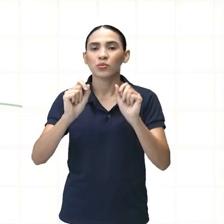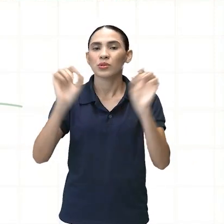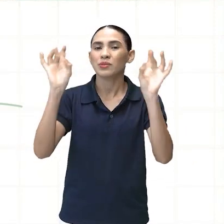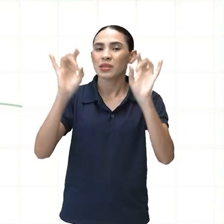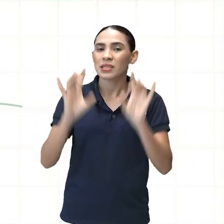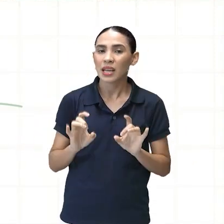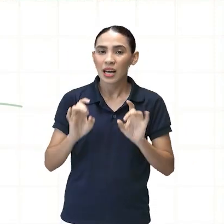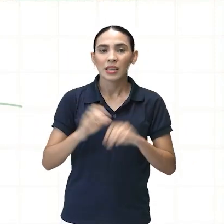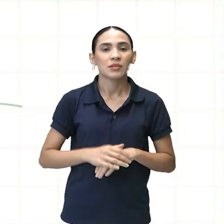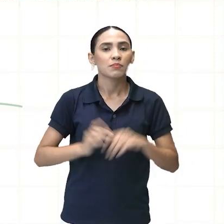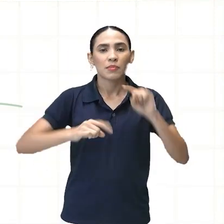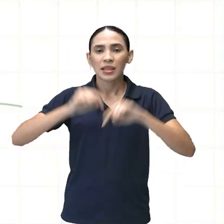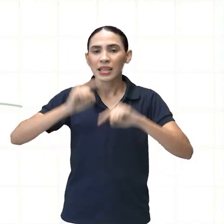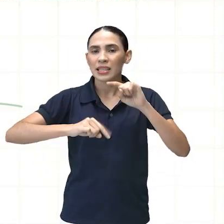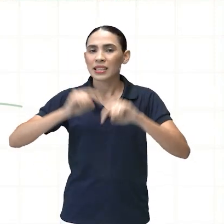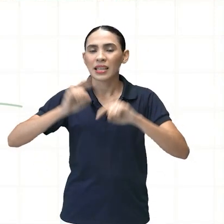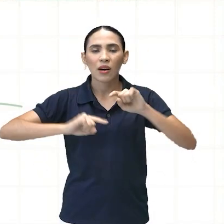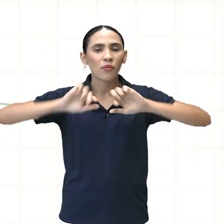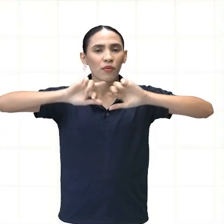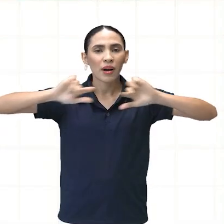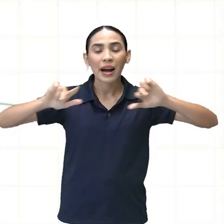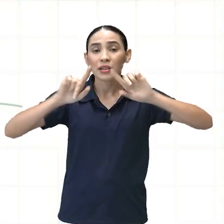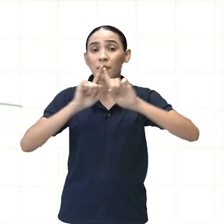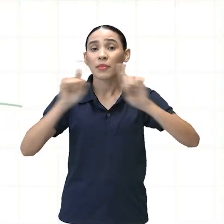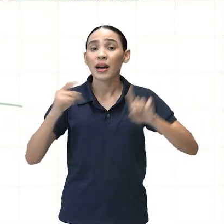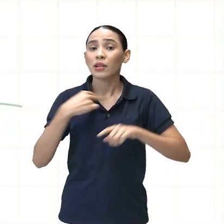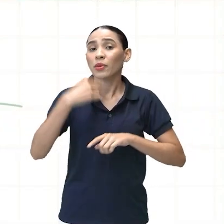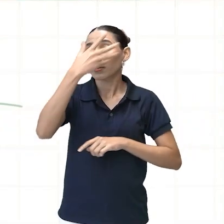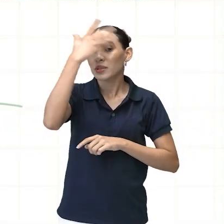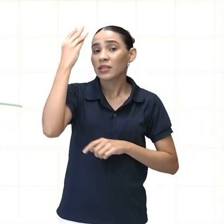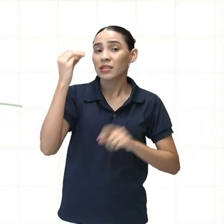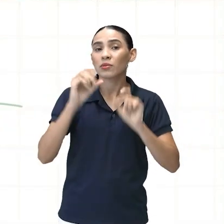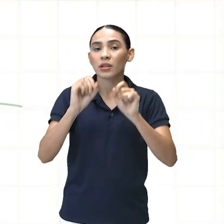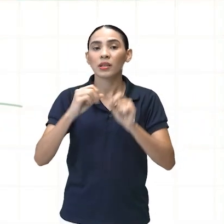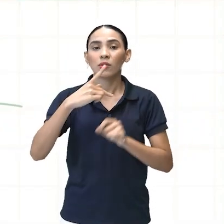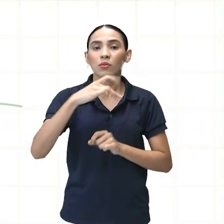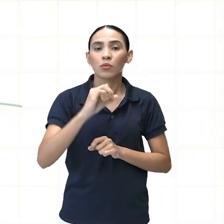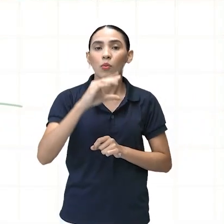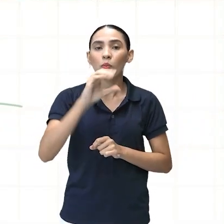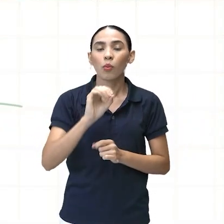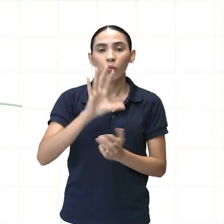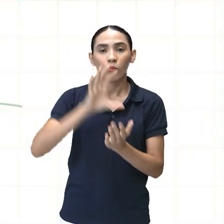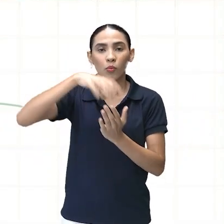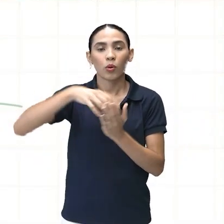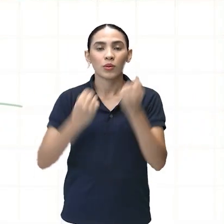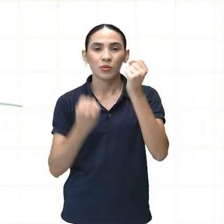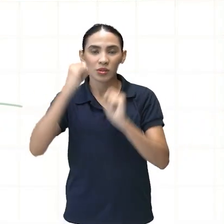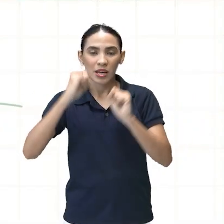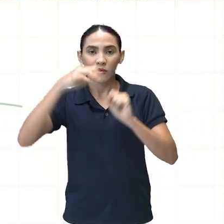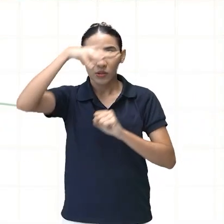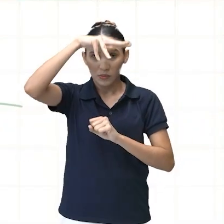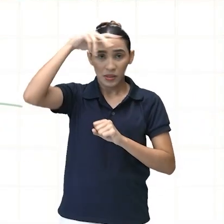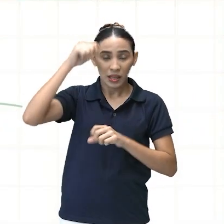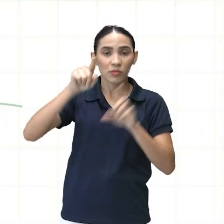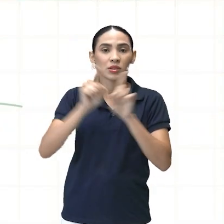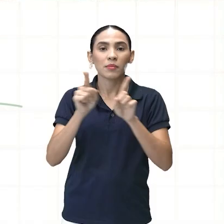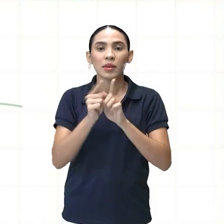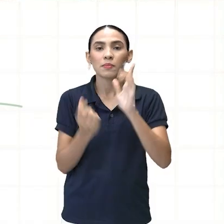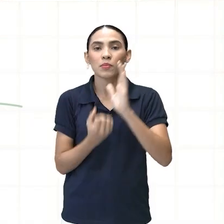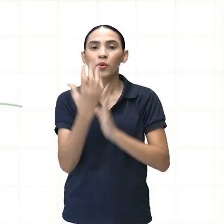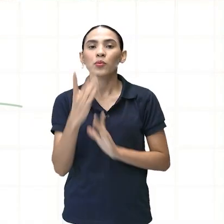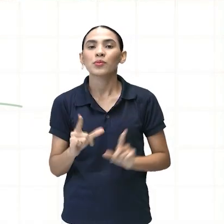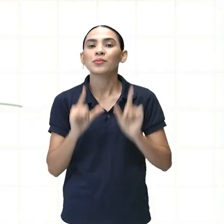especial, eletroeletrônicos, né? Mas não esqueçamos que o Polo Industrial de Manaus também ali